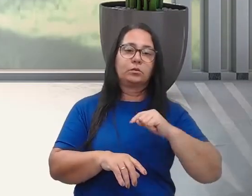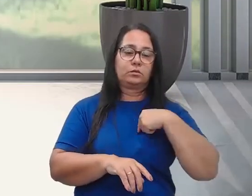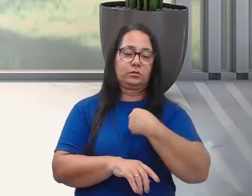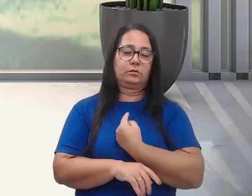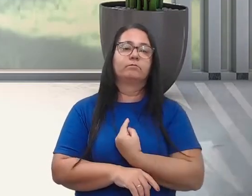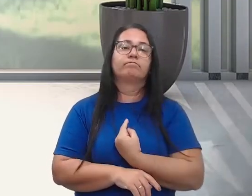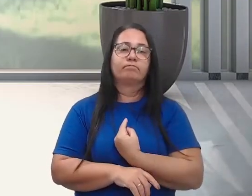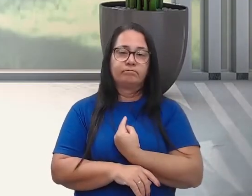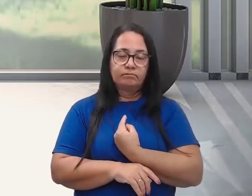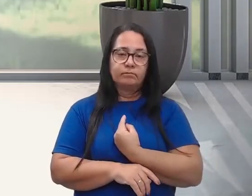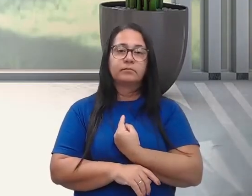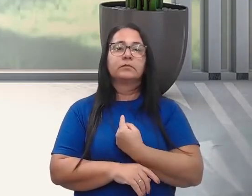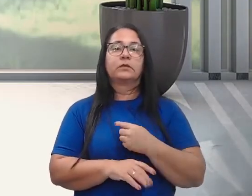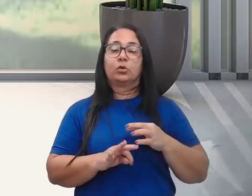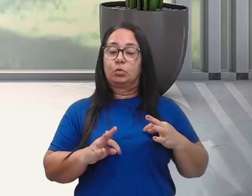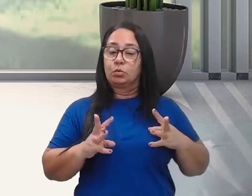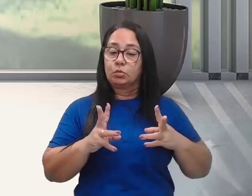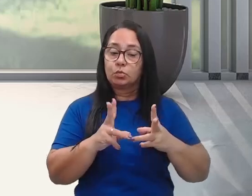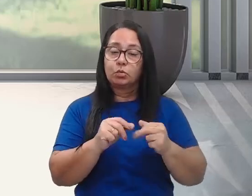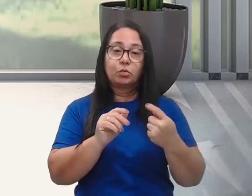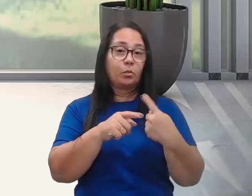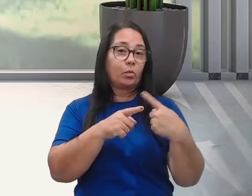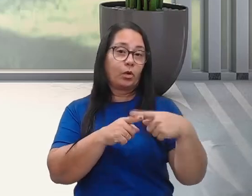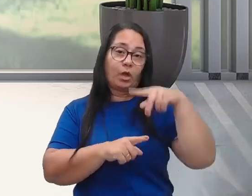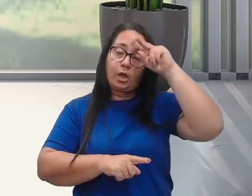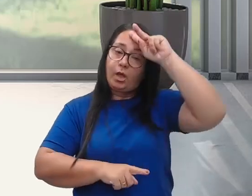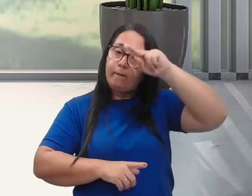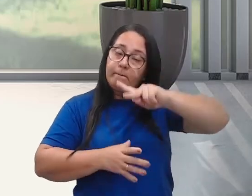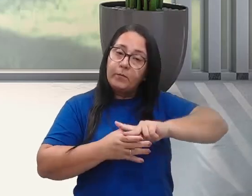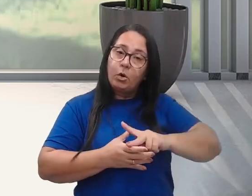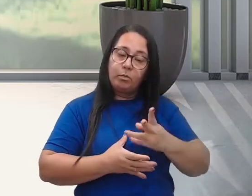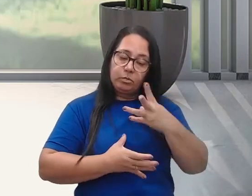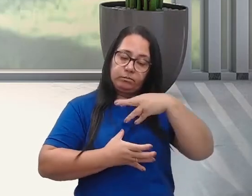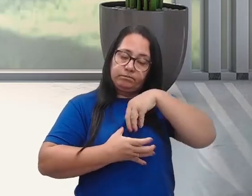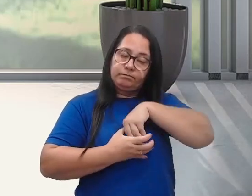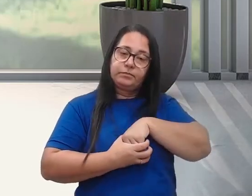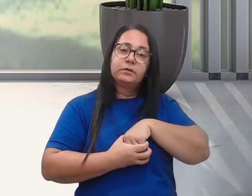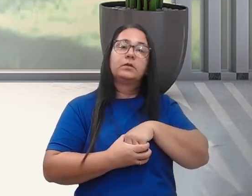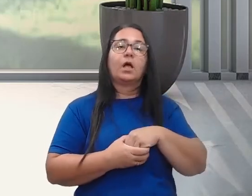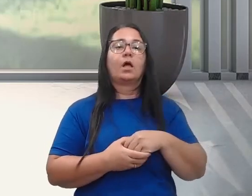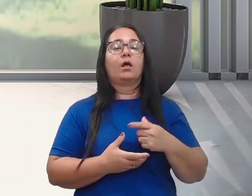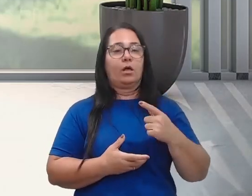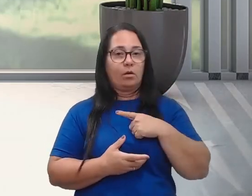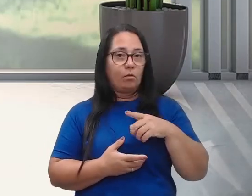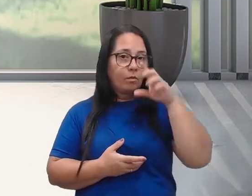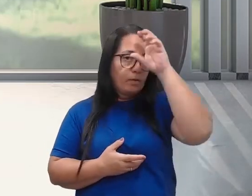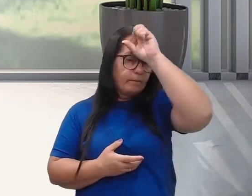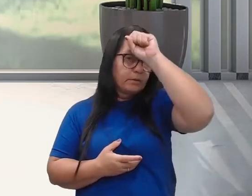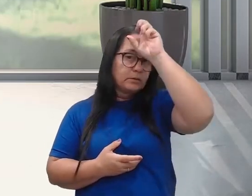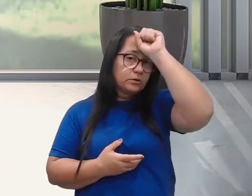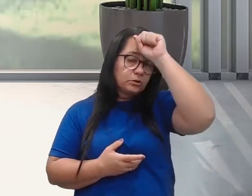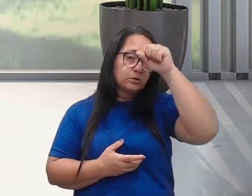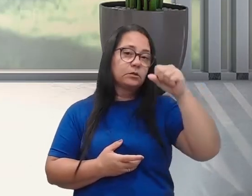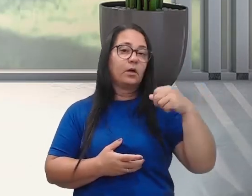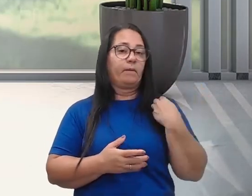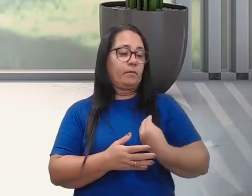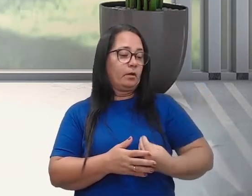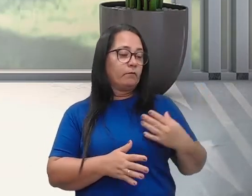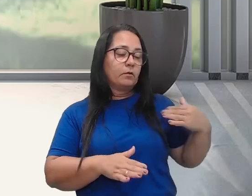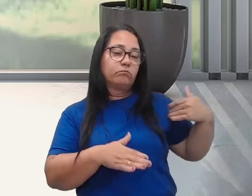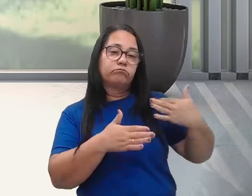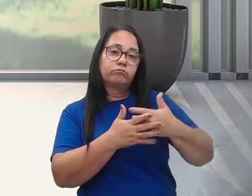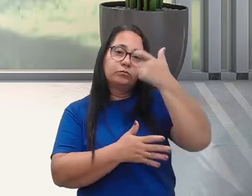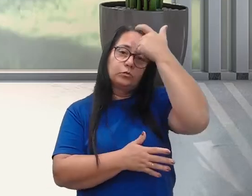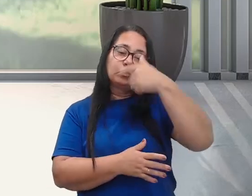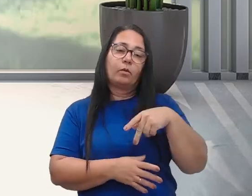fim que é seu, né? É algo que a gente ministra, e aí eu aprendi durante a minha vida como professora que é